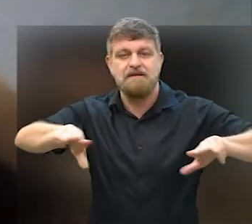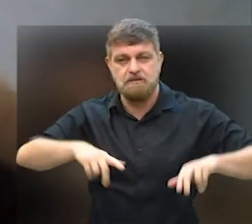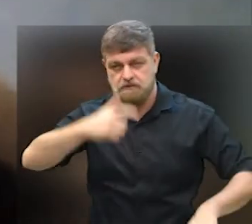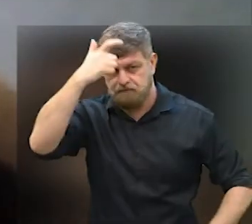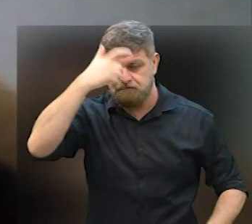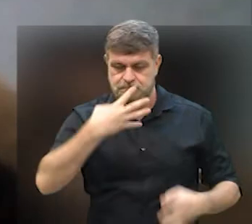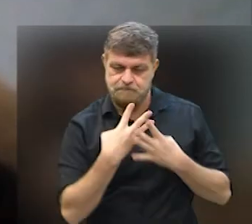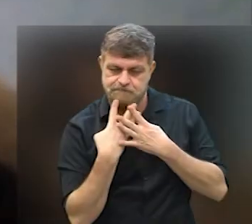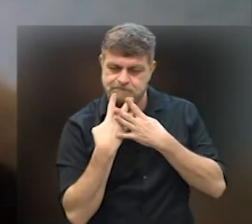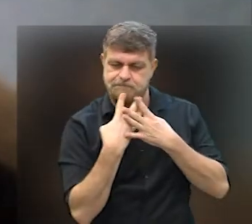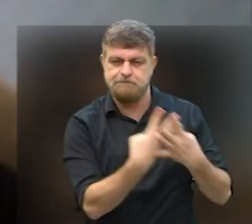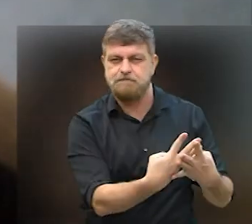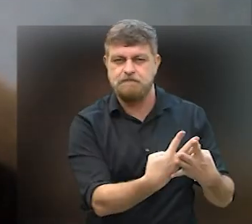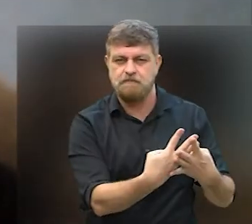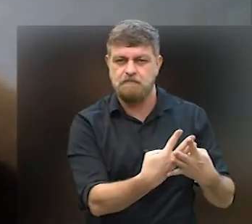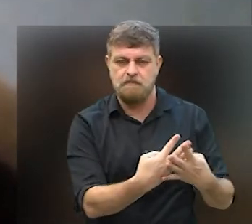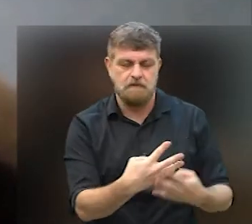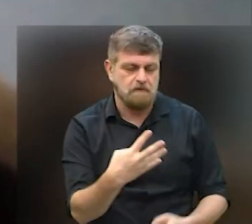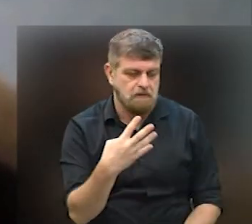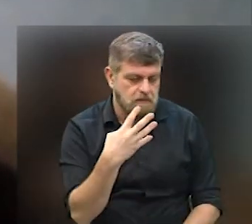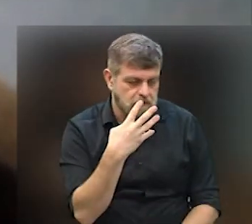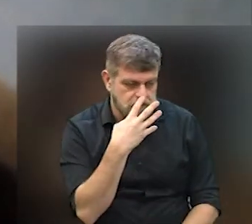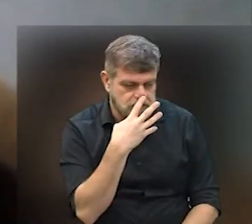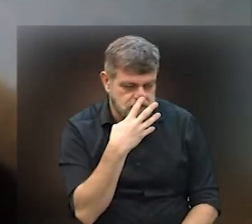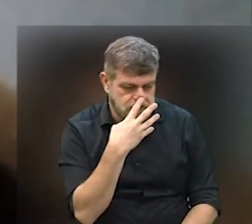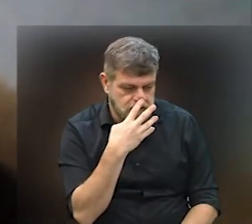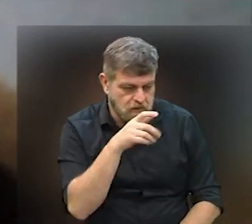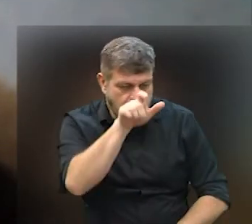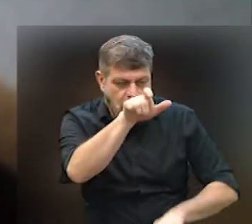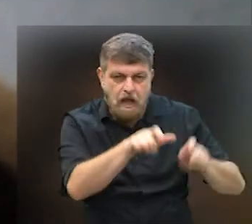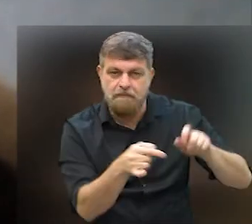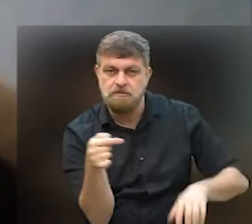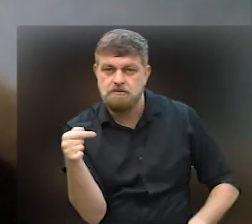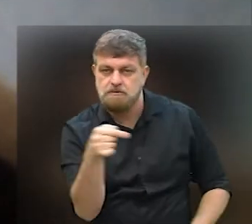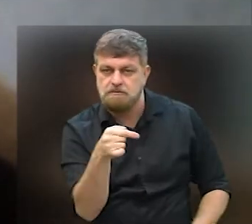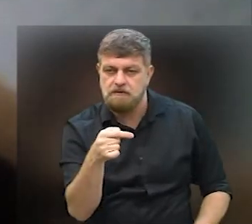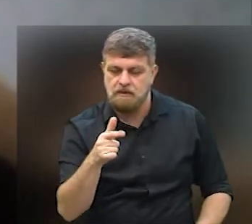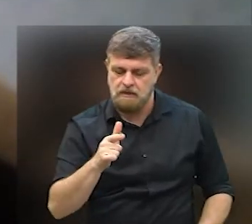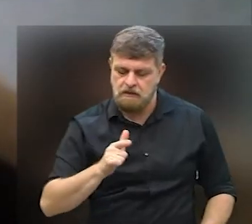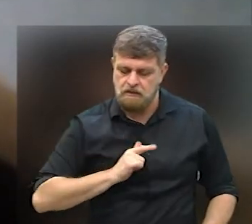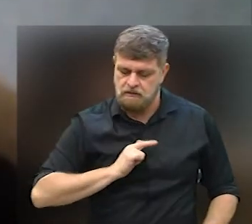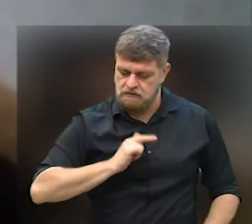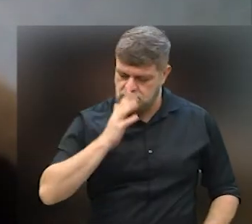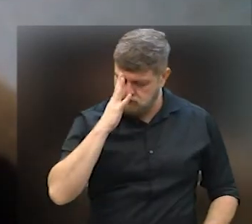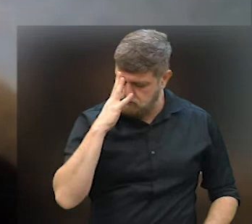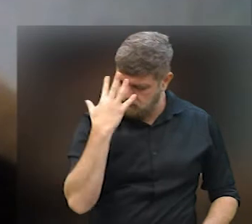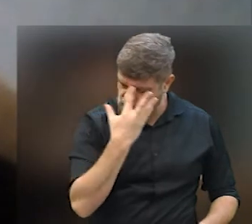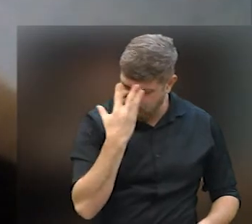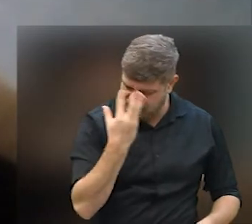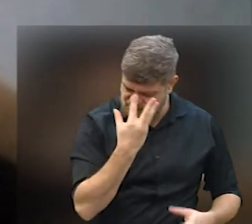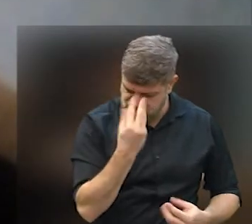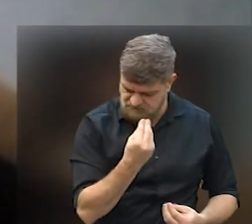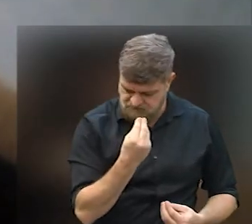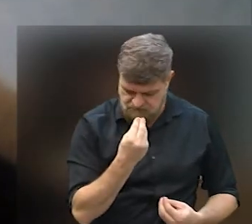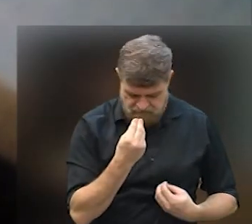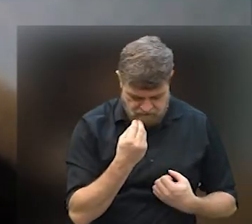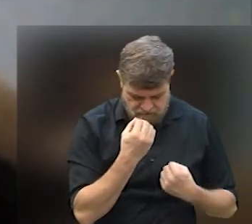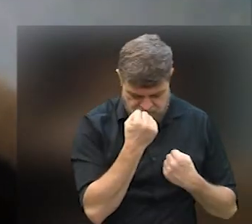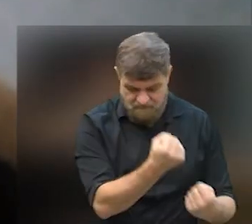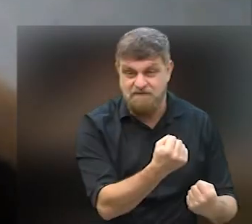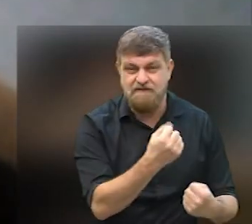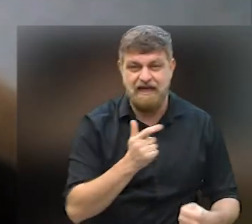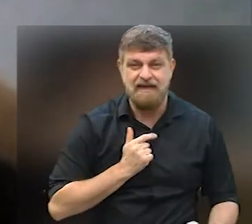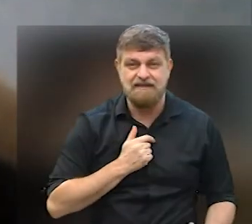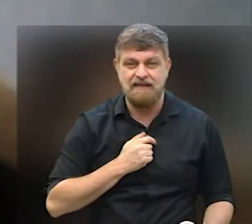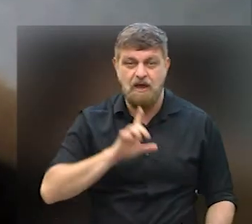mas eu confesso que me admira e eu percebo que as pessoas são muito elevadas e muito mais fortes porque tem